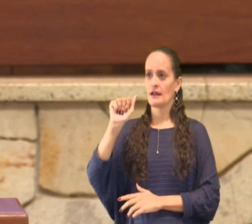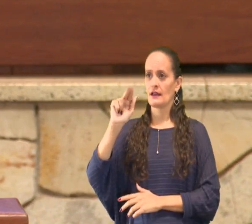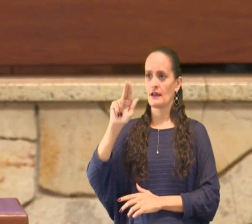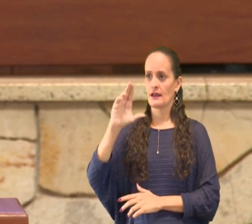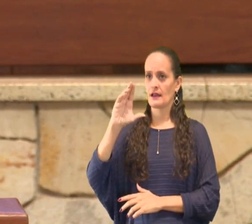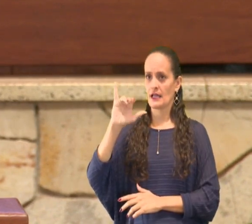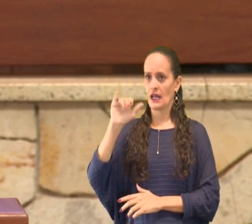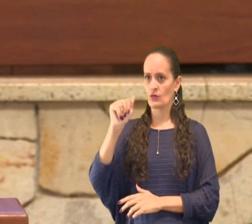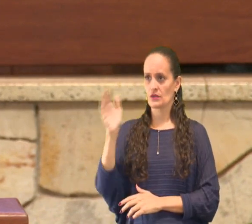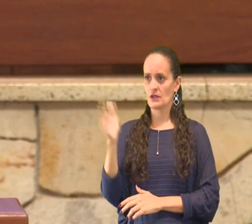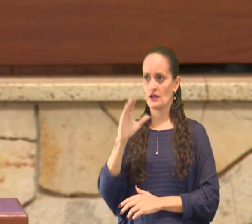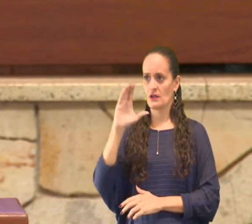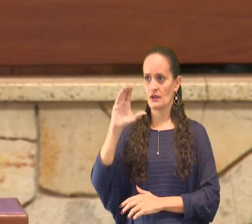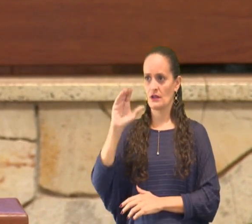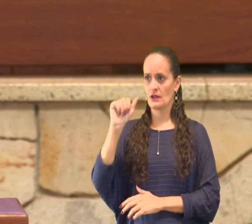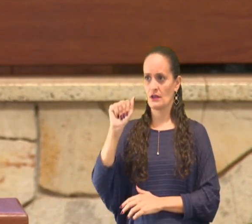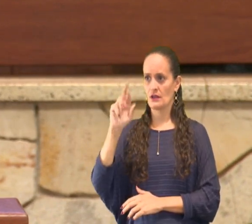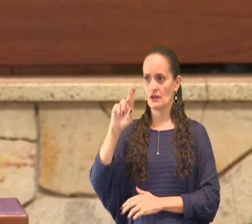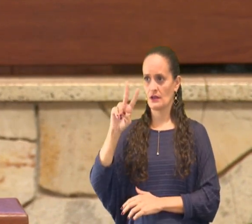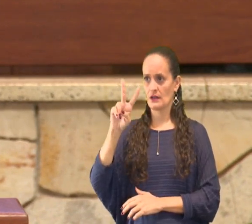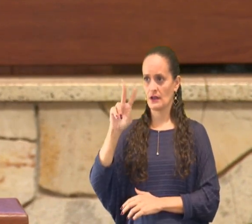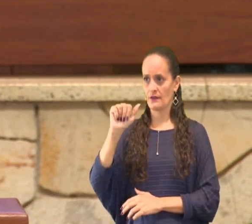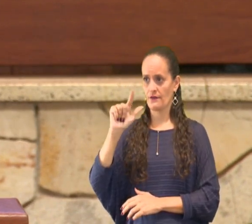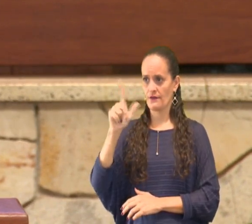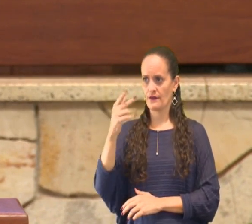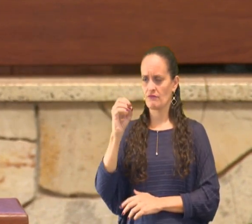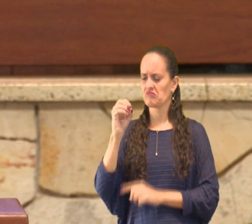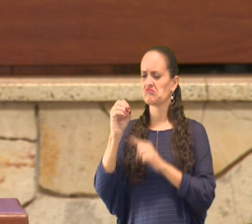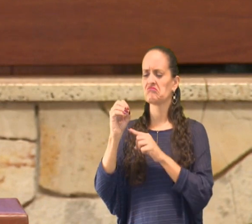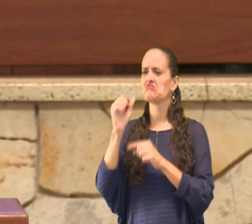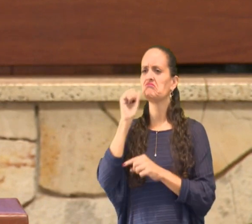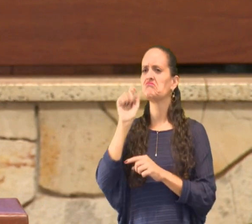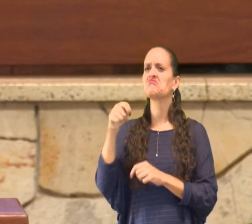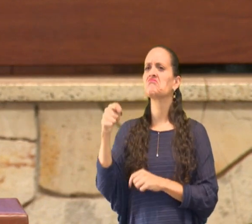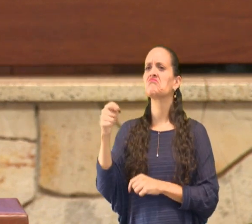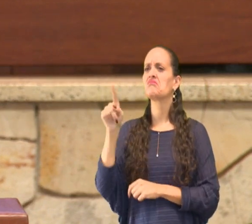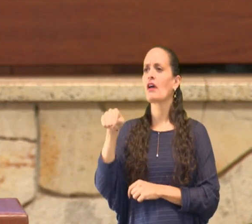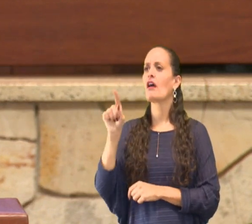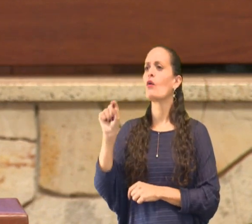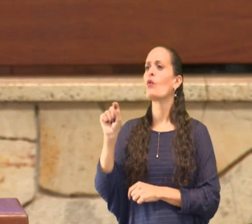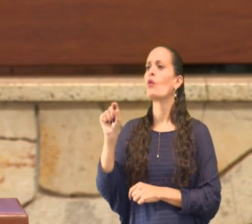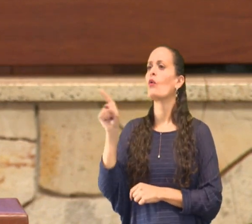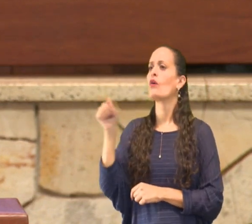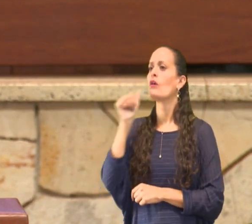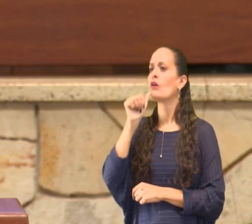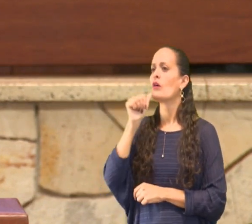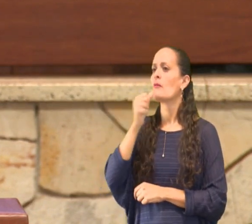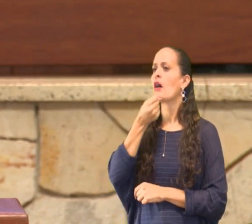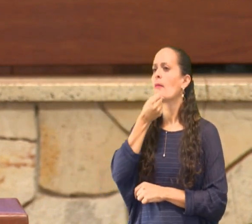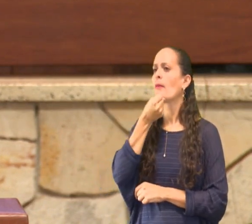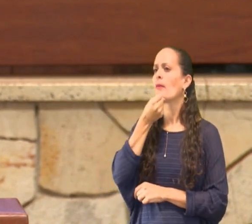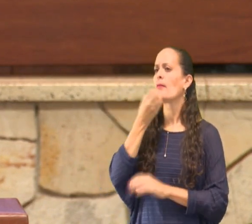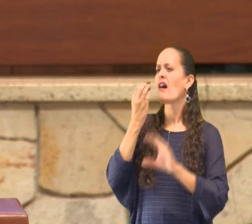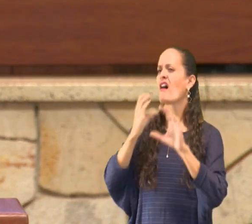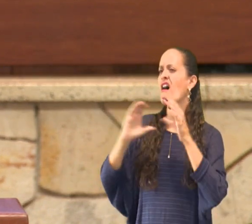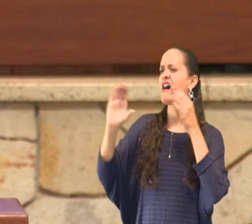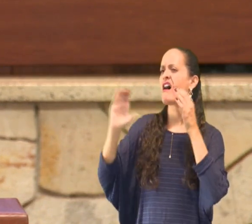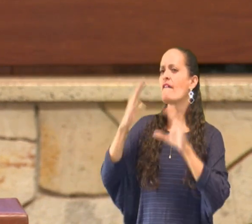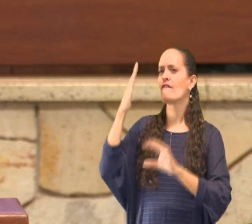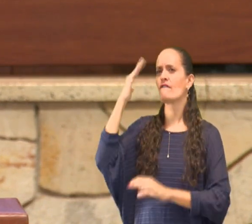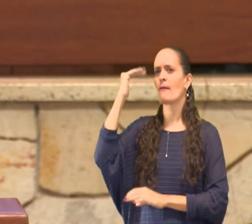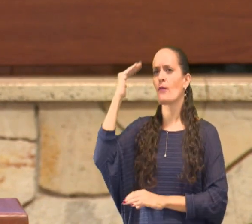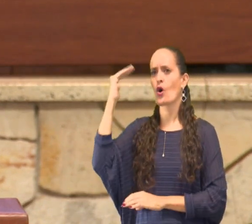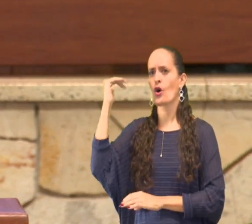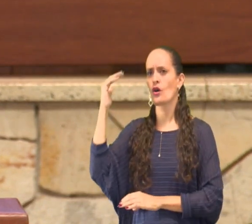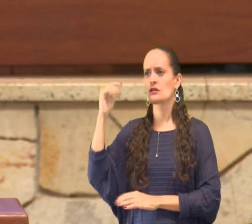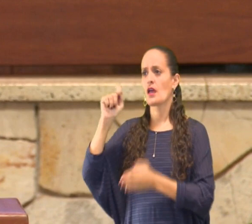não conheçam essa pessoa. À noite, no culto, o ministro colocou uma das canções que ela compôs, que é Doce